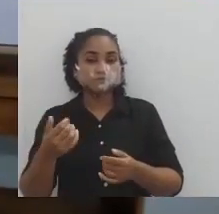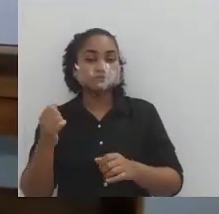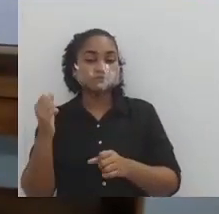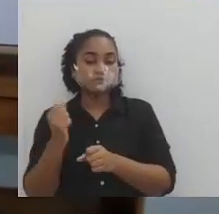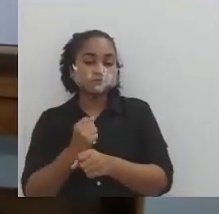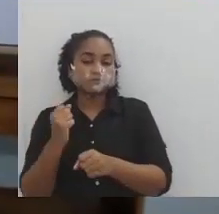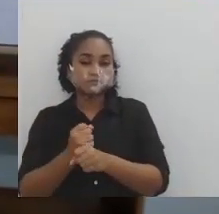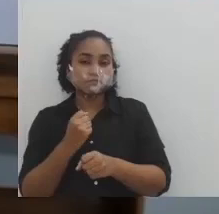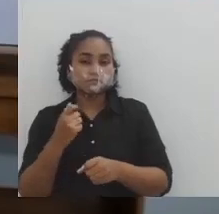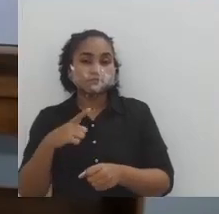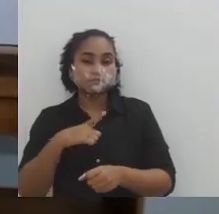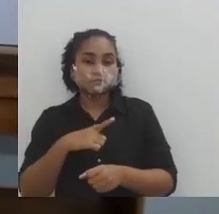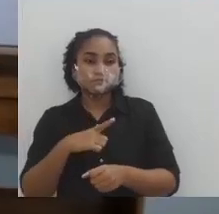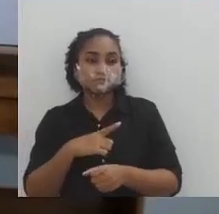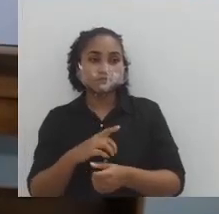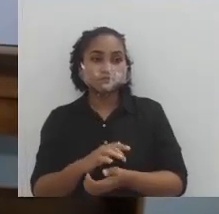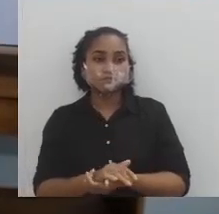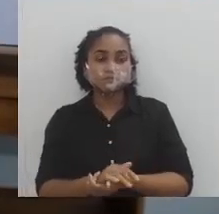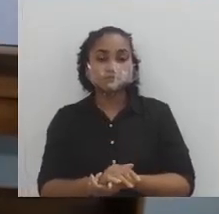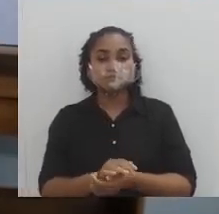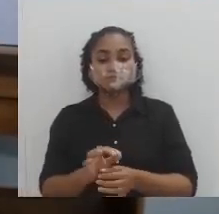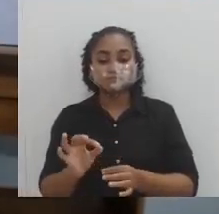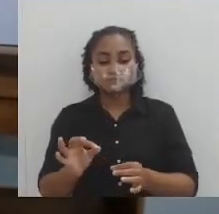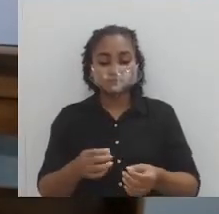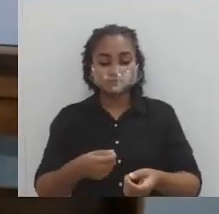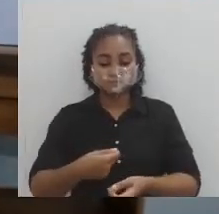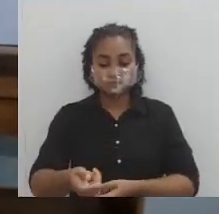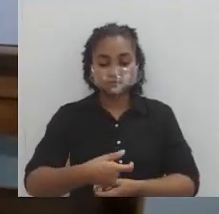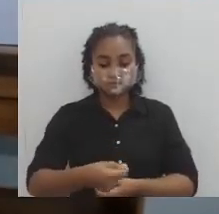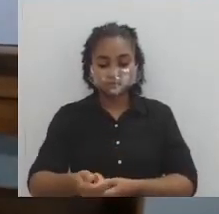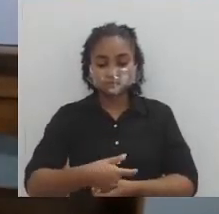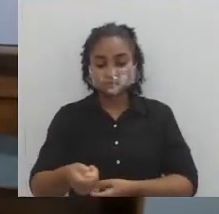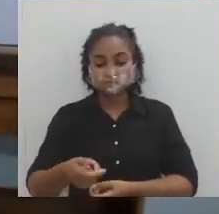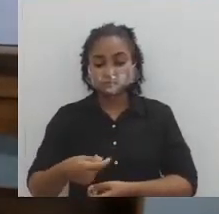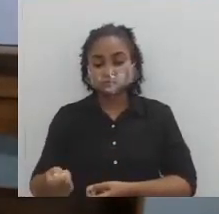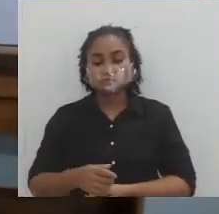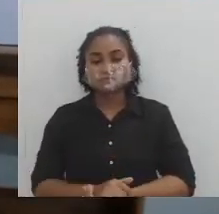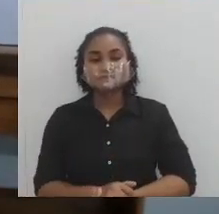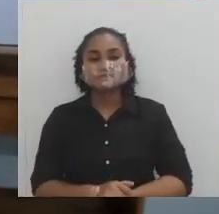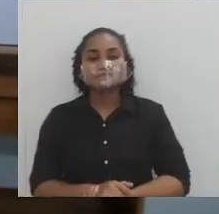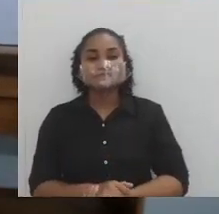Industrial. Então aí, o jogo de cartas.